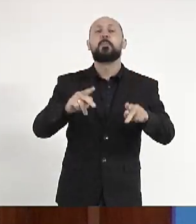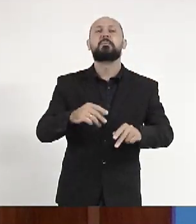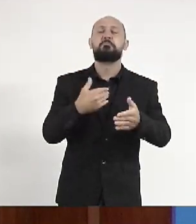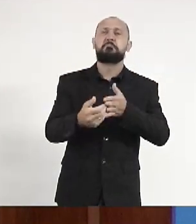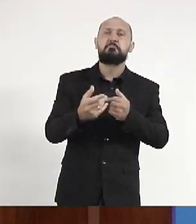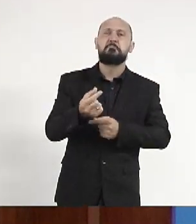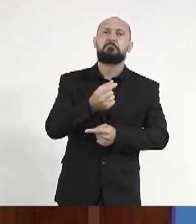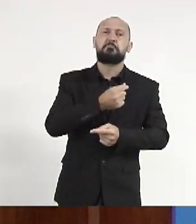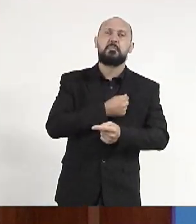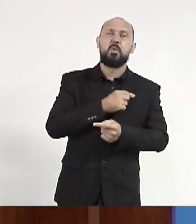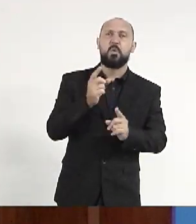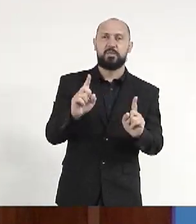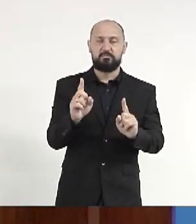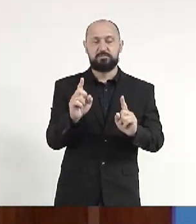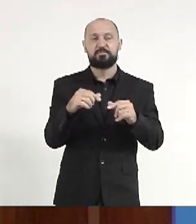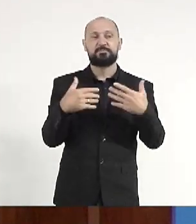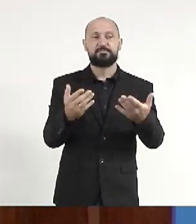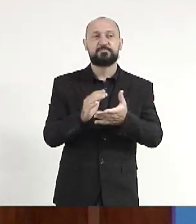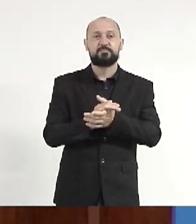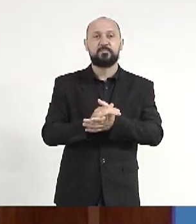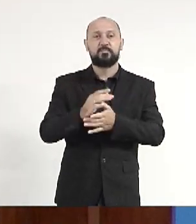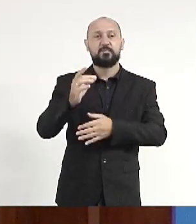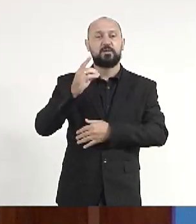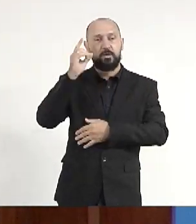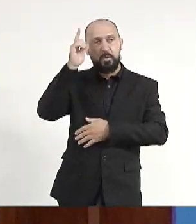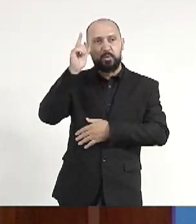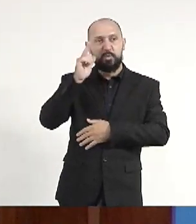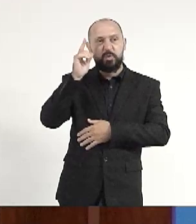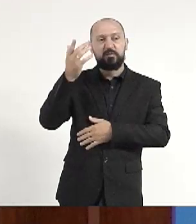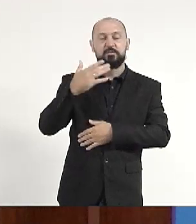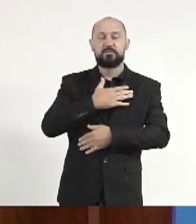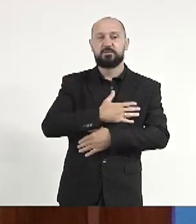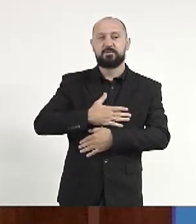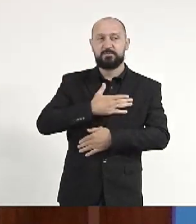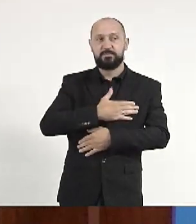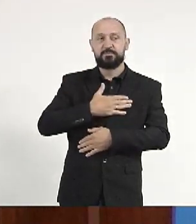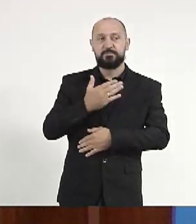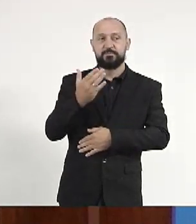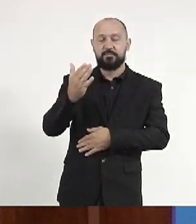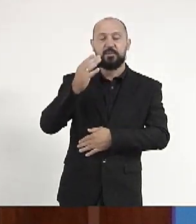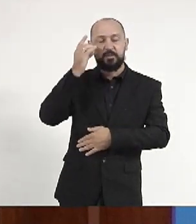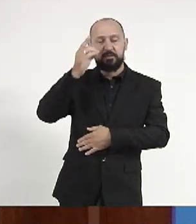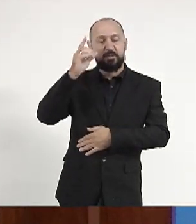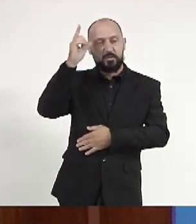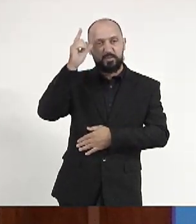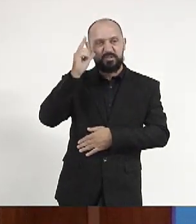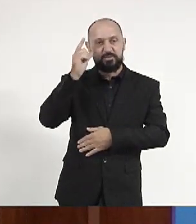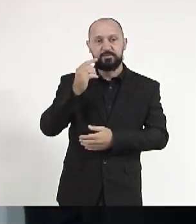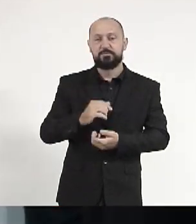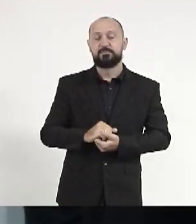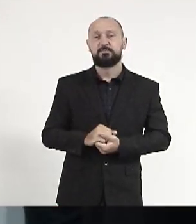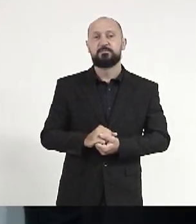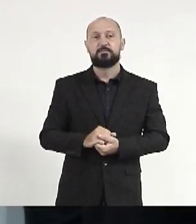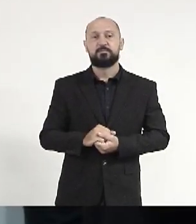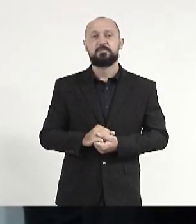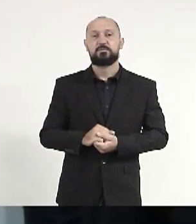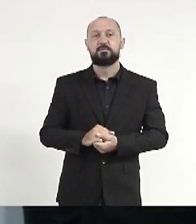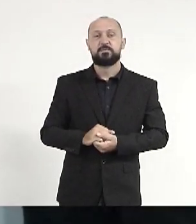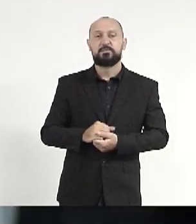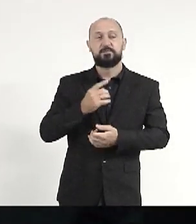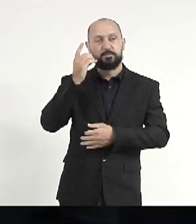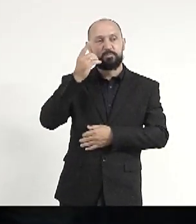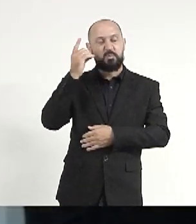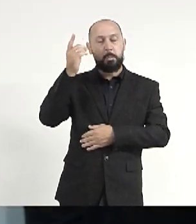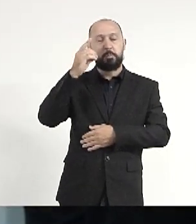com mandato ou não. Com a palavra, numa parte, com satisfação, ao deputado Lídio Lopes. Deputado Júnior Mock,